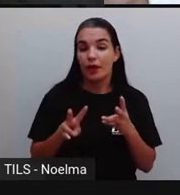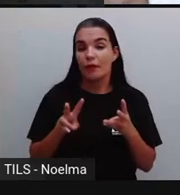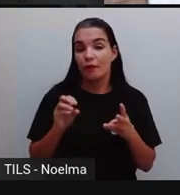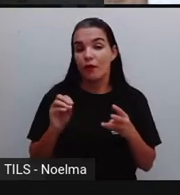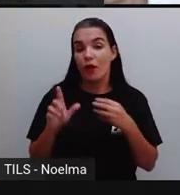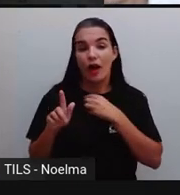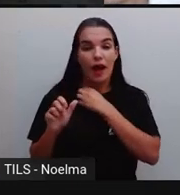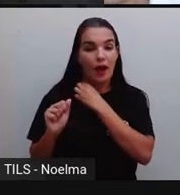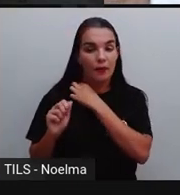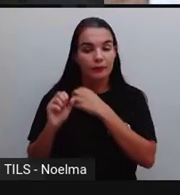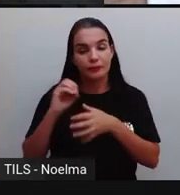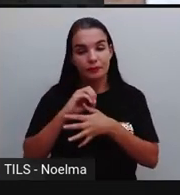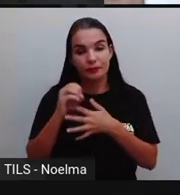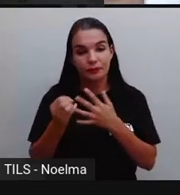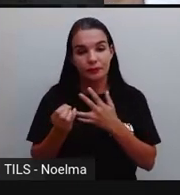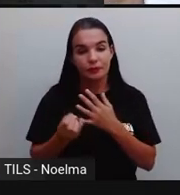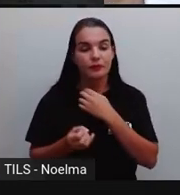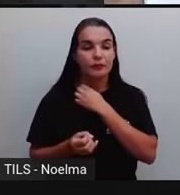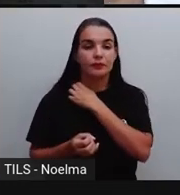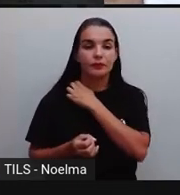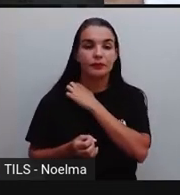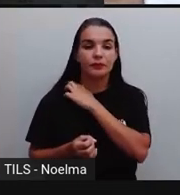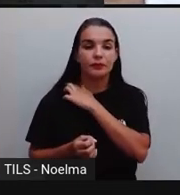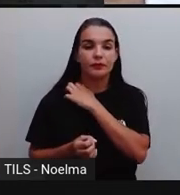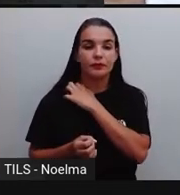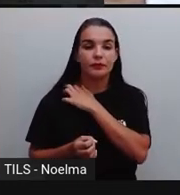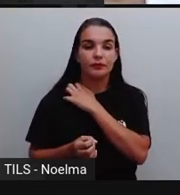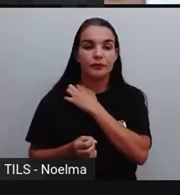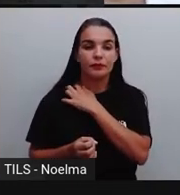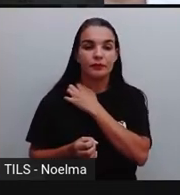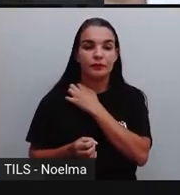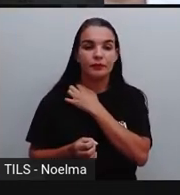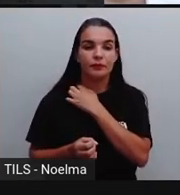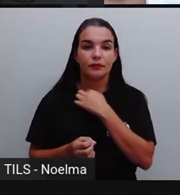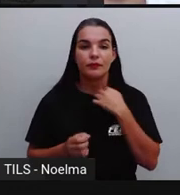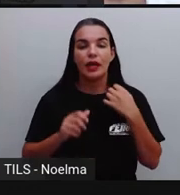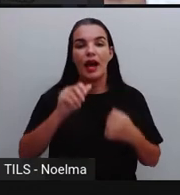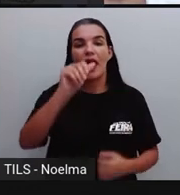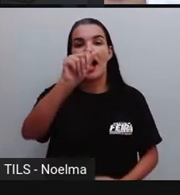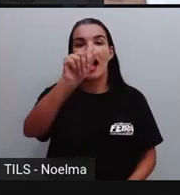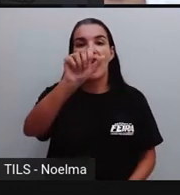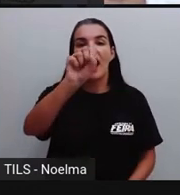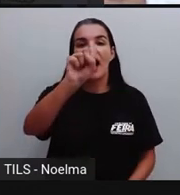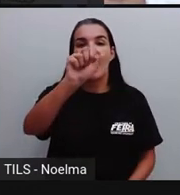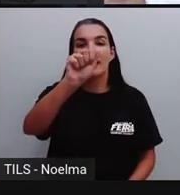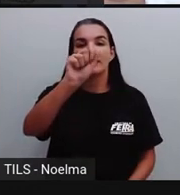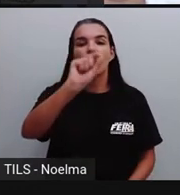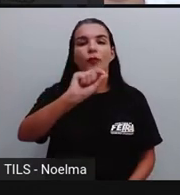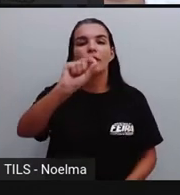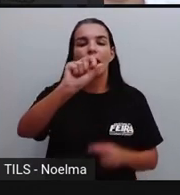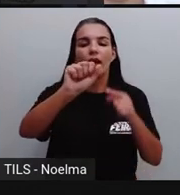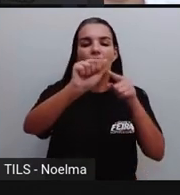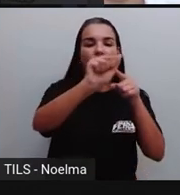vogal. Nessa situação, vamos analisar aqui junto com a pró, olha a palavra asa. O que é que vem antes do